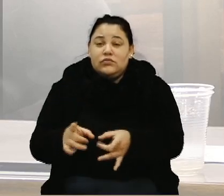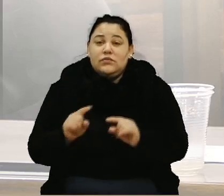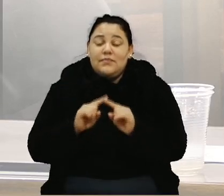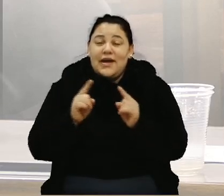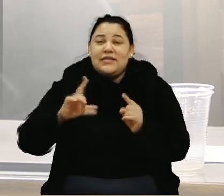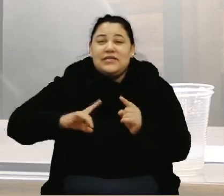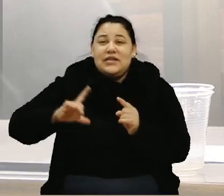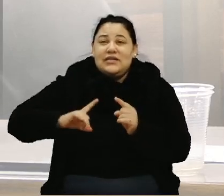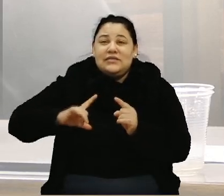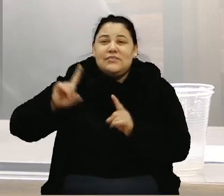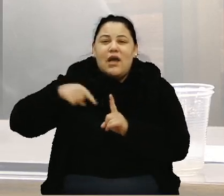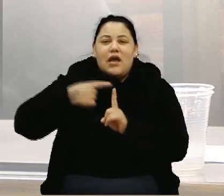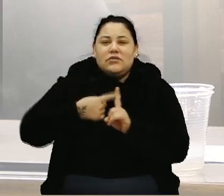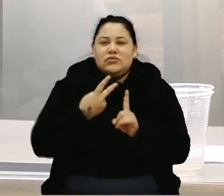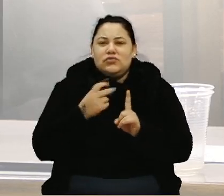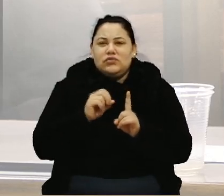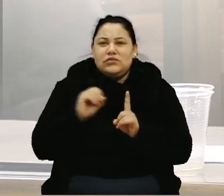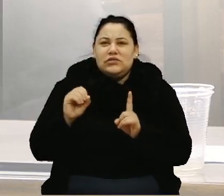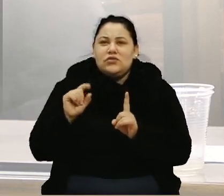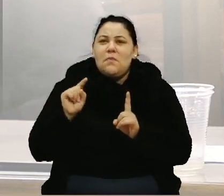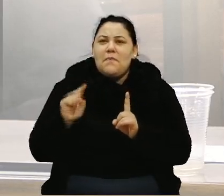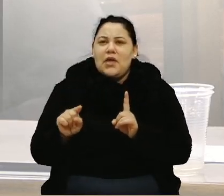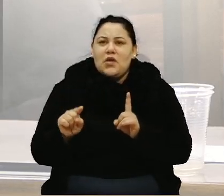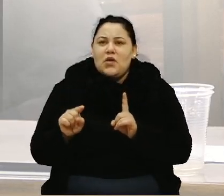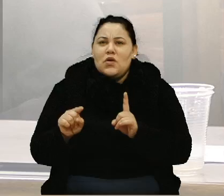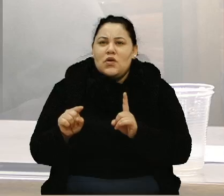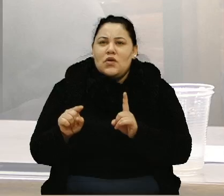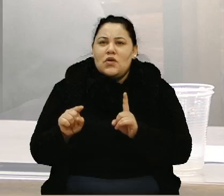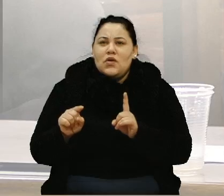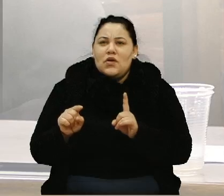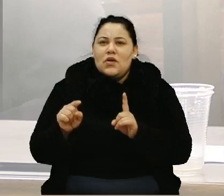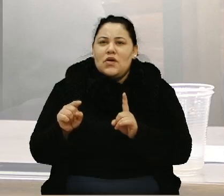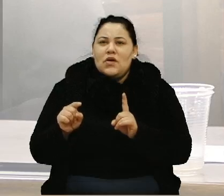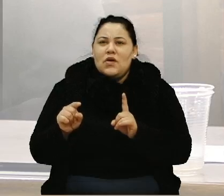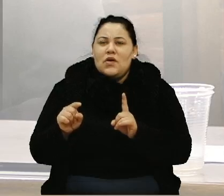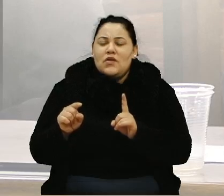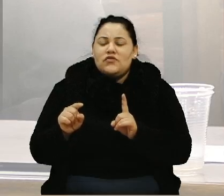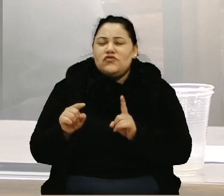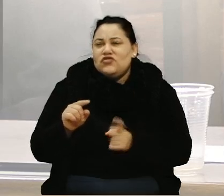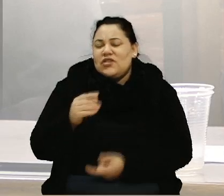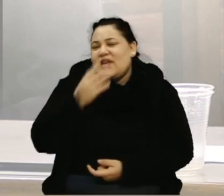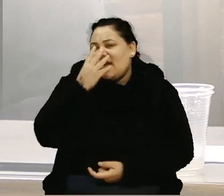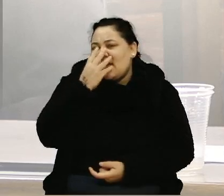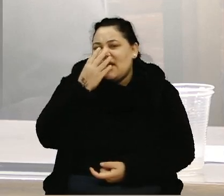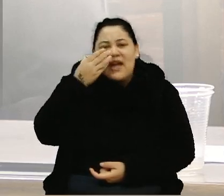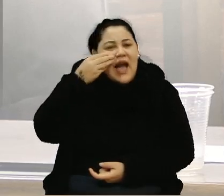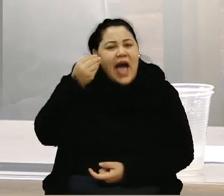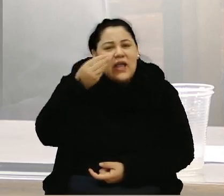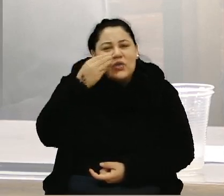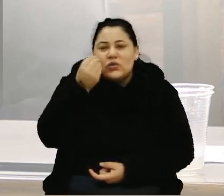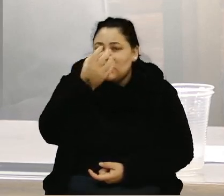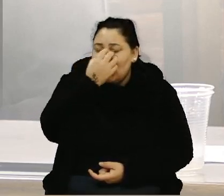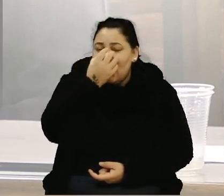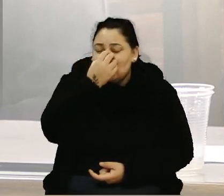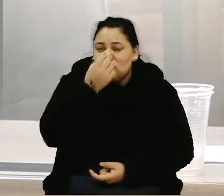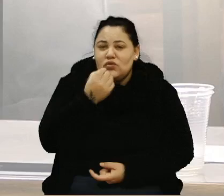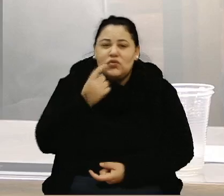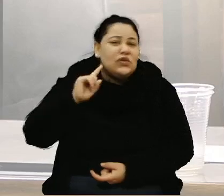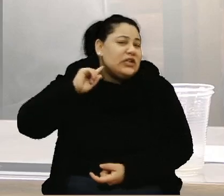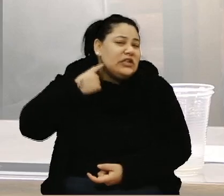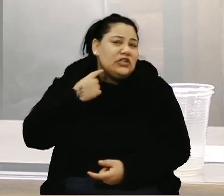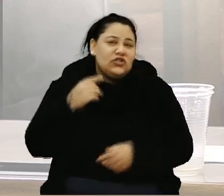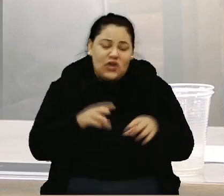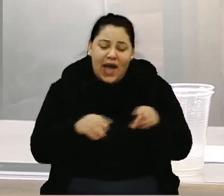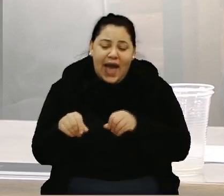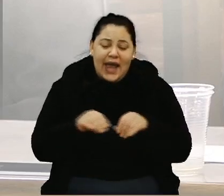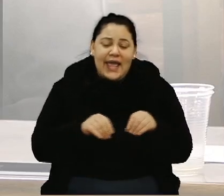acho que mais de 200 mil pacotinhos de sachê de gato e de cachorro. E negócio de lixo de areia de